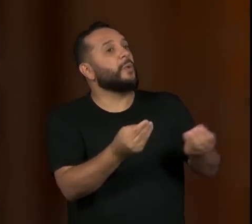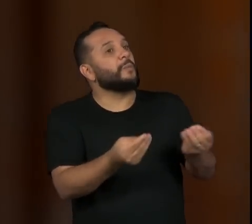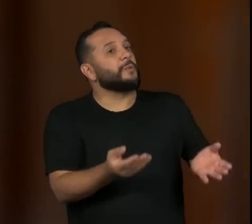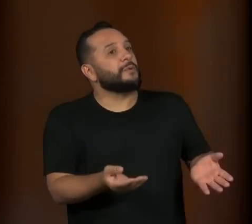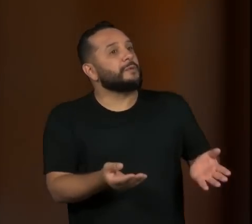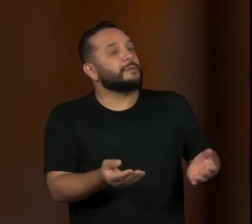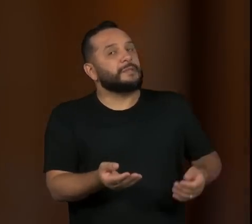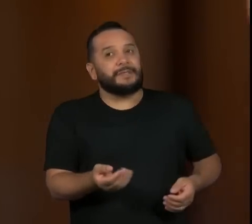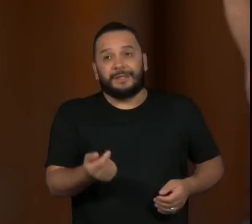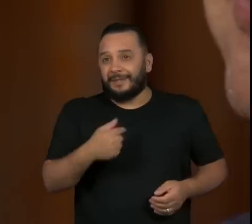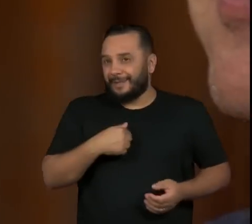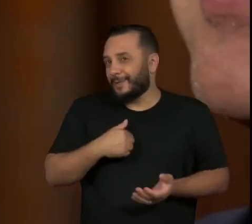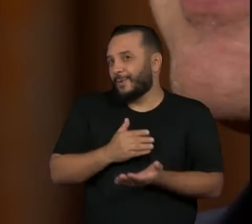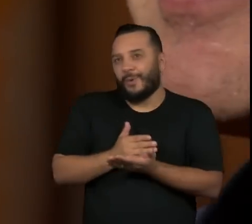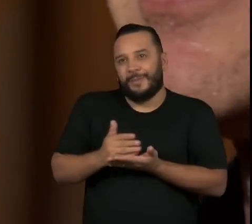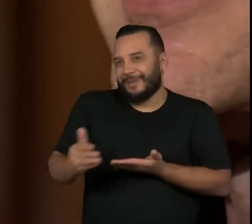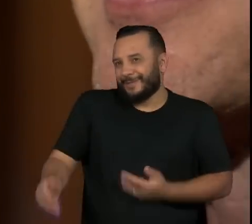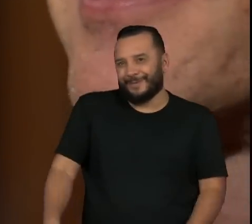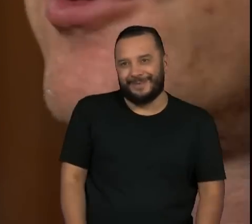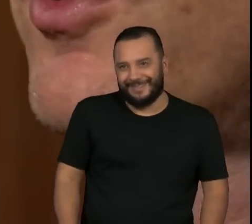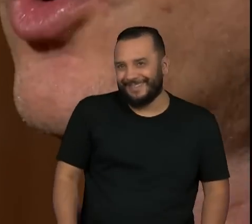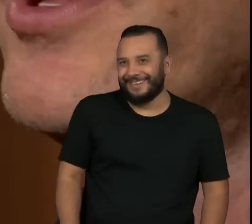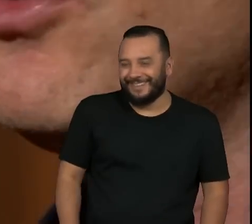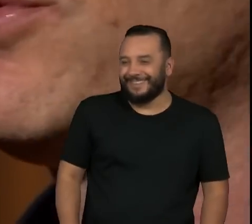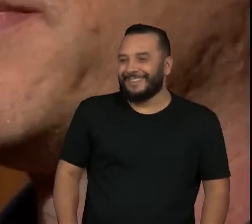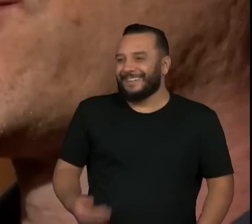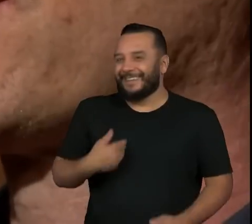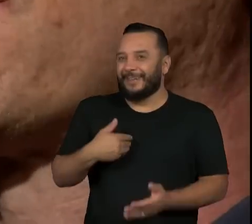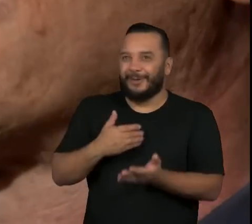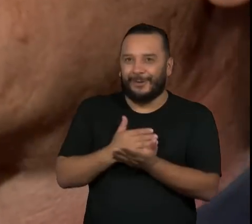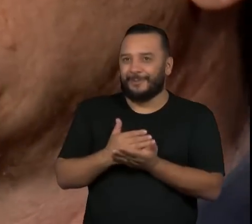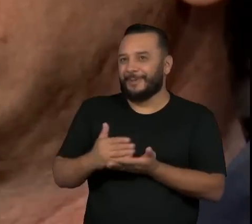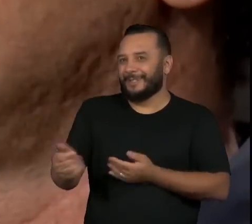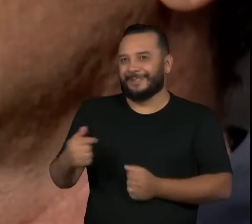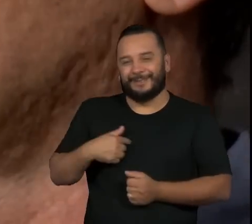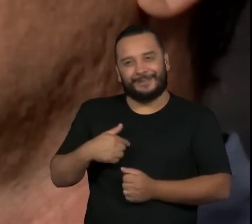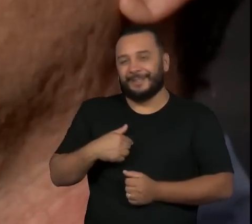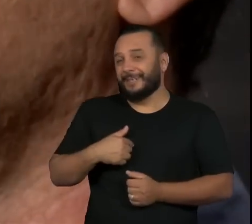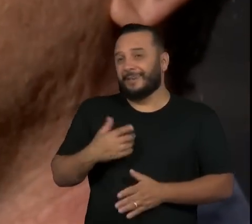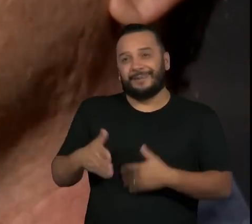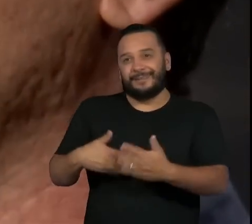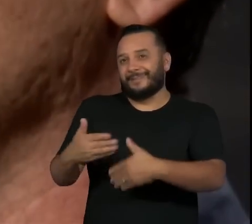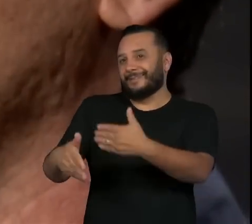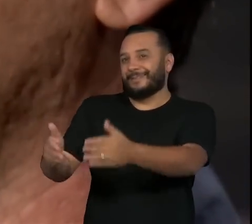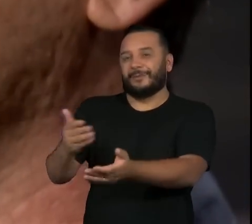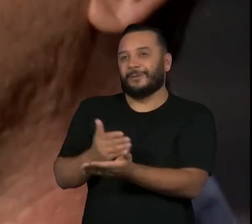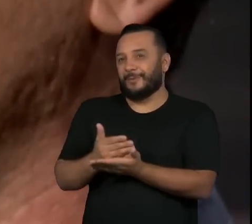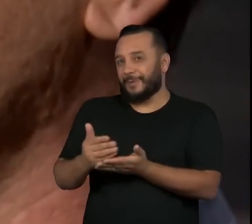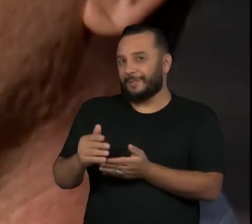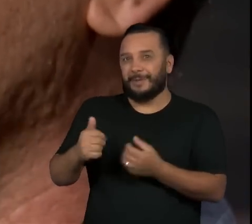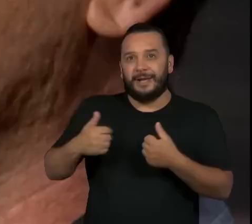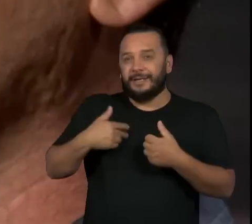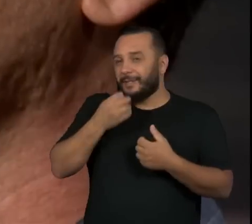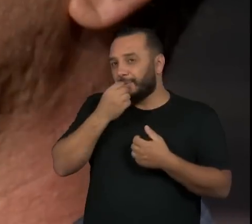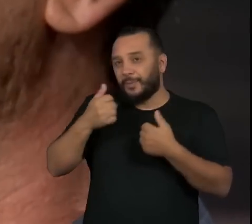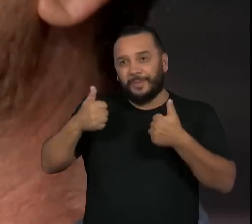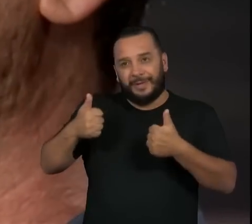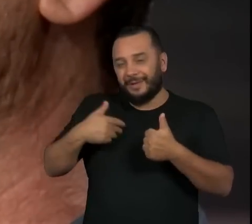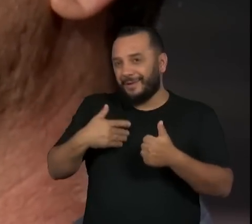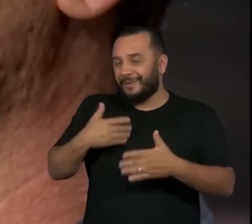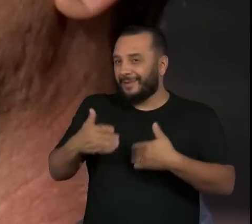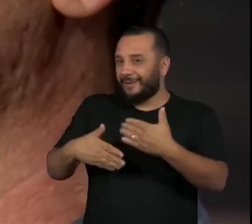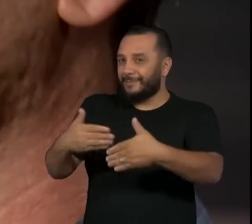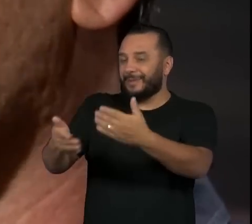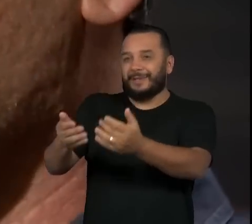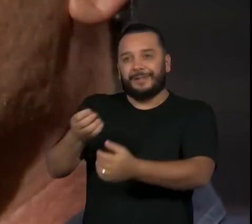acho que sempre no começo, né? E vou morrer no começo. Mas isso tá tudo bem. Está caminhando. Desde que seja